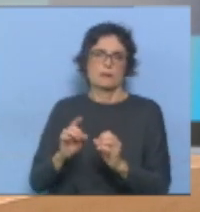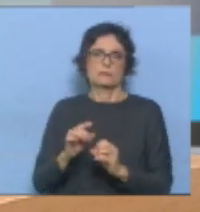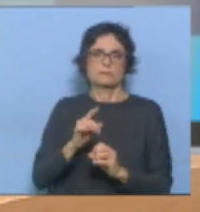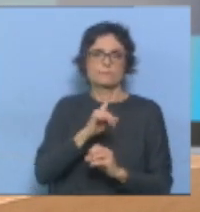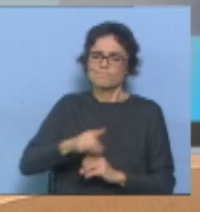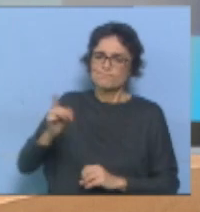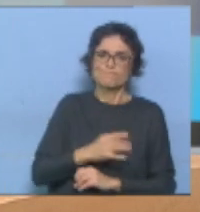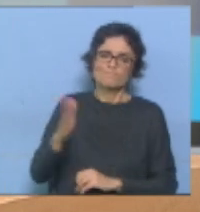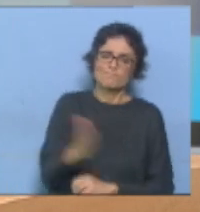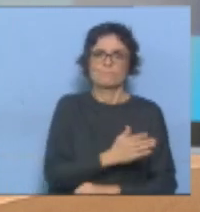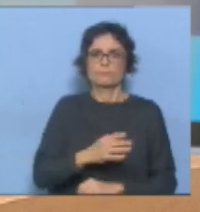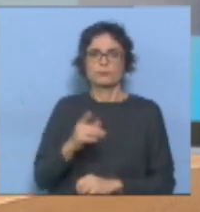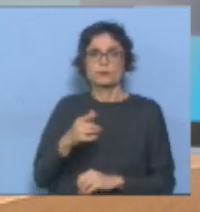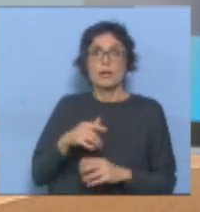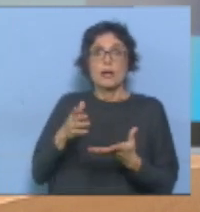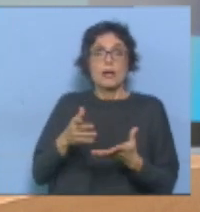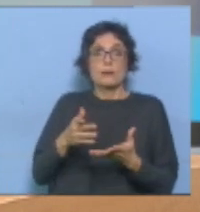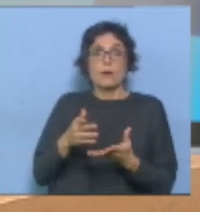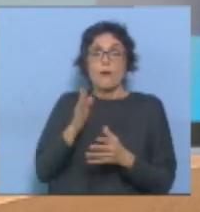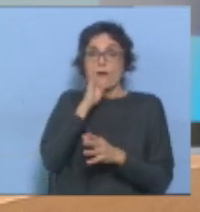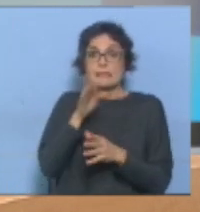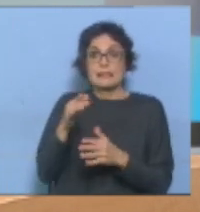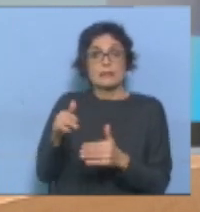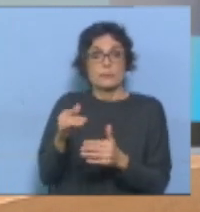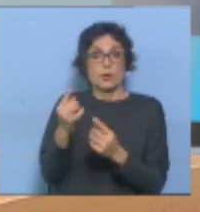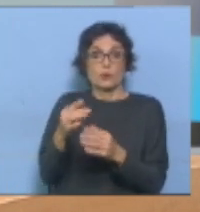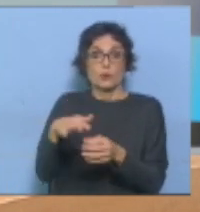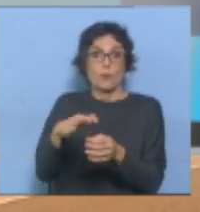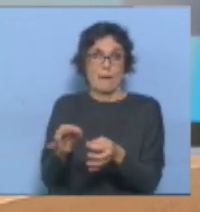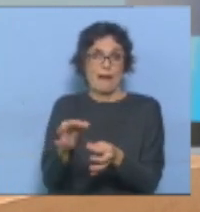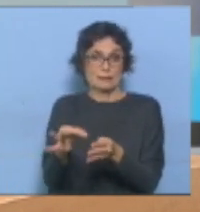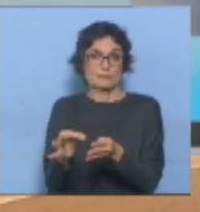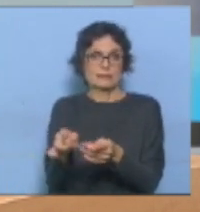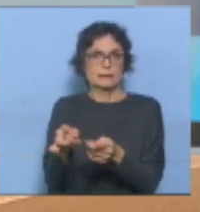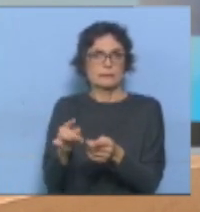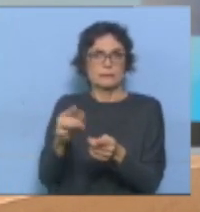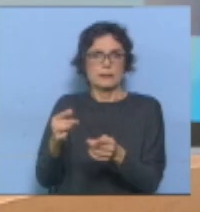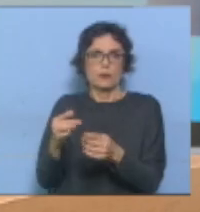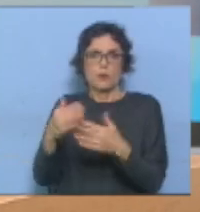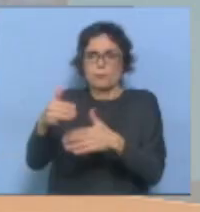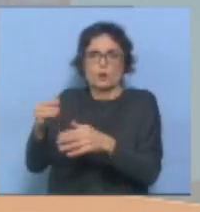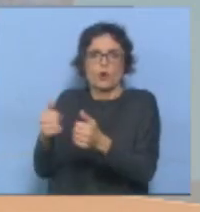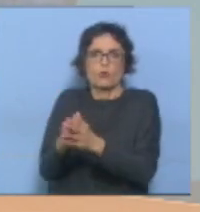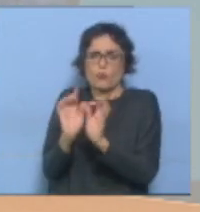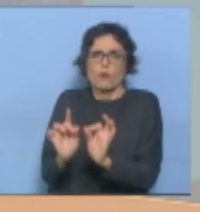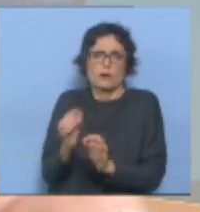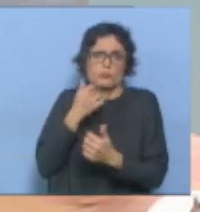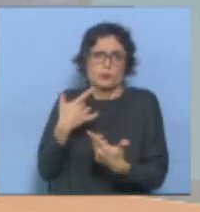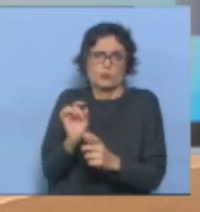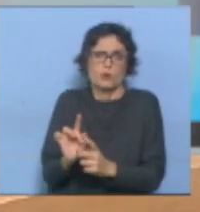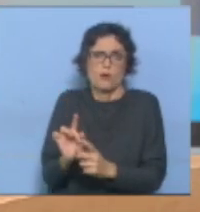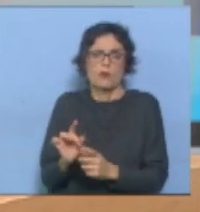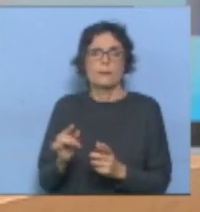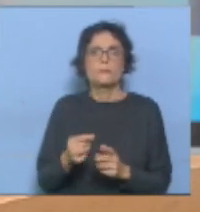num determinado campo, não podemos assumir que tem todo o tipo de limitações. Uma deficiência visual? Uma deficiência visual é